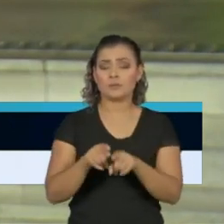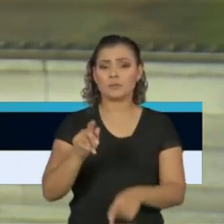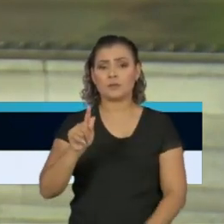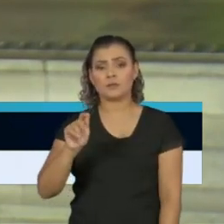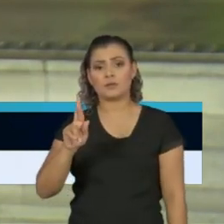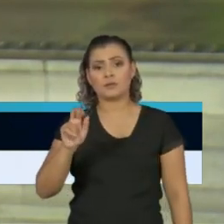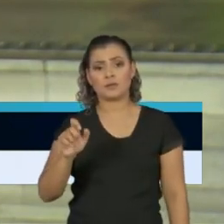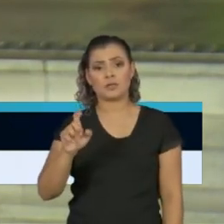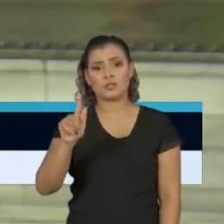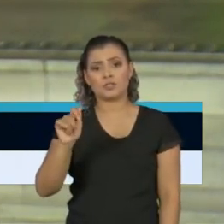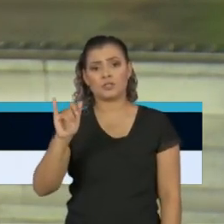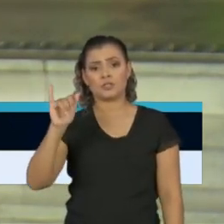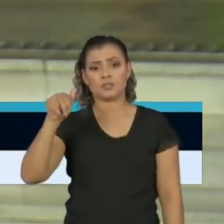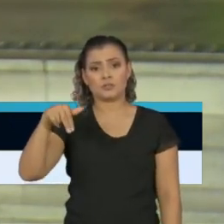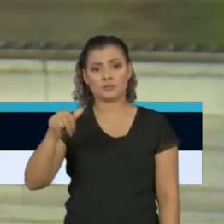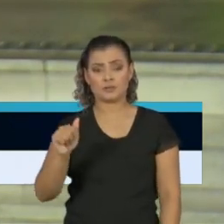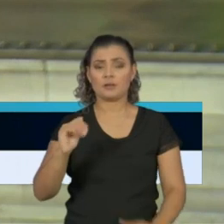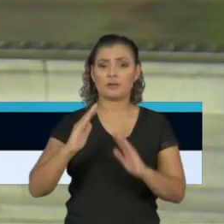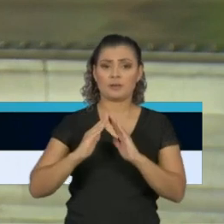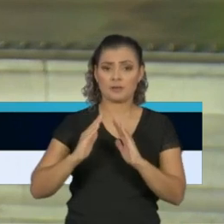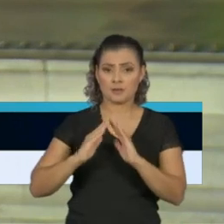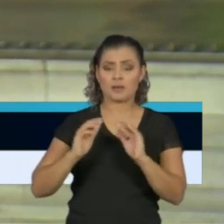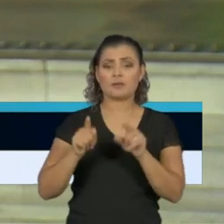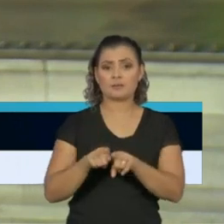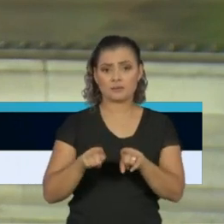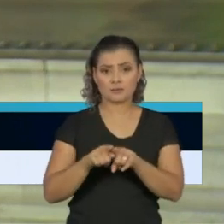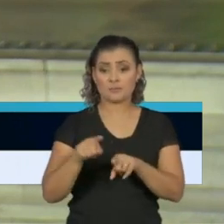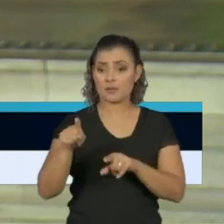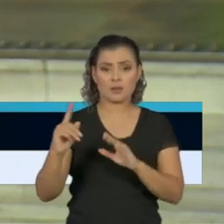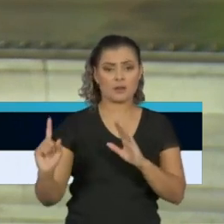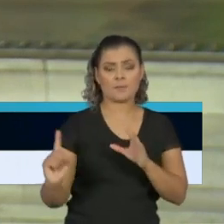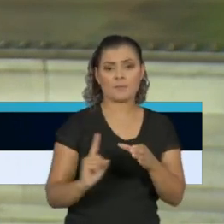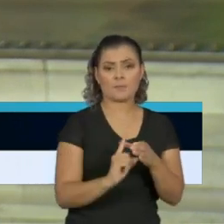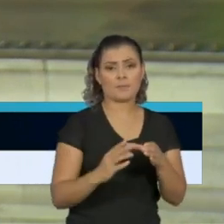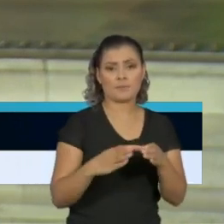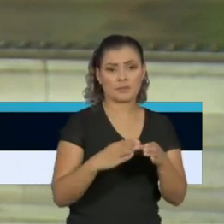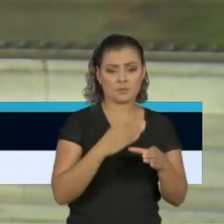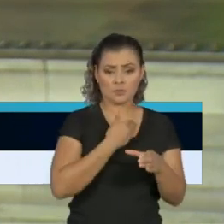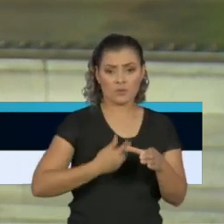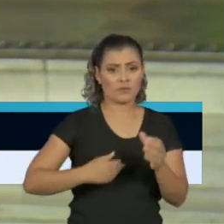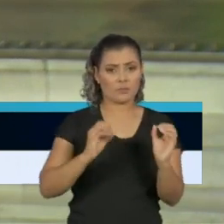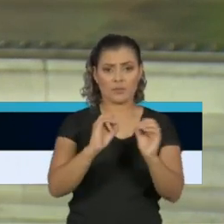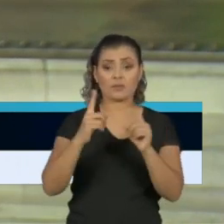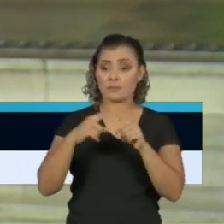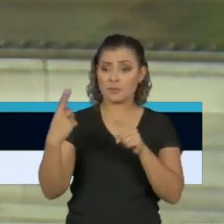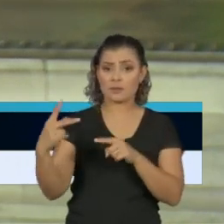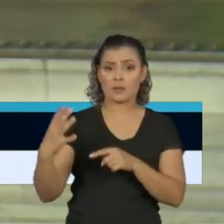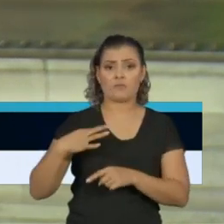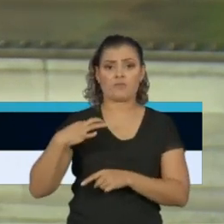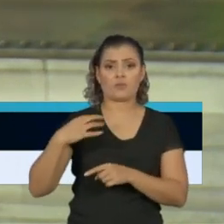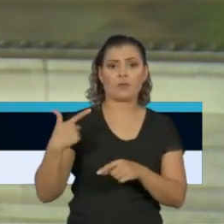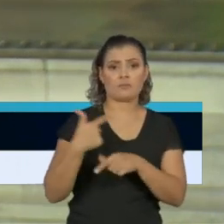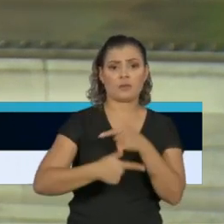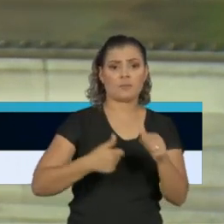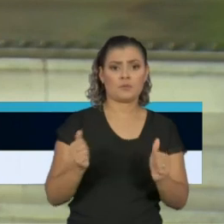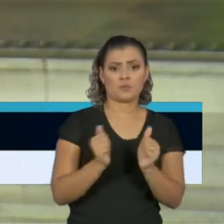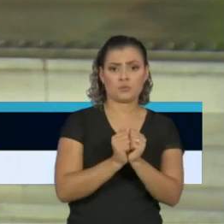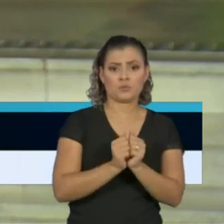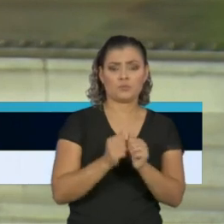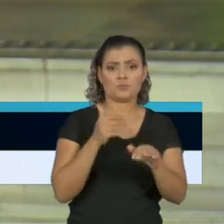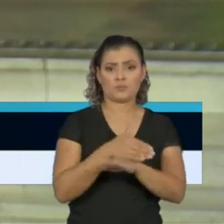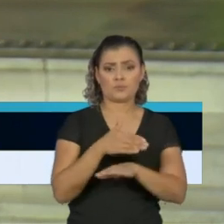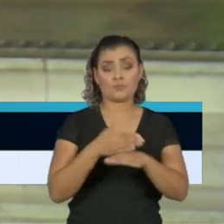Esteves, que está nos assistindo agora, está em casa, da Comunitas, ela não faz parte do nosso governo, mas ela é voluntária, e